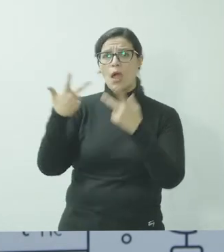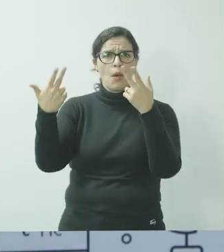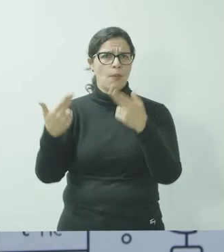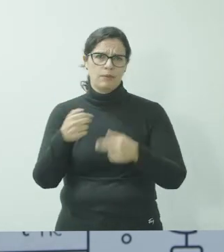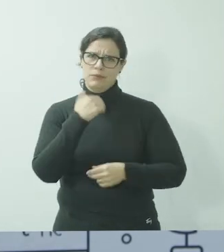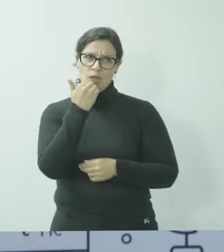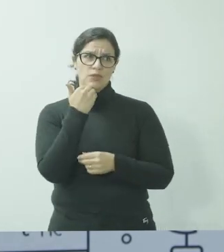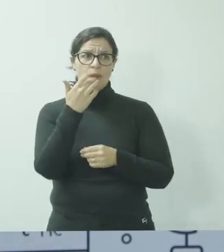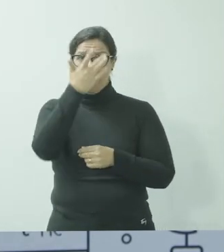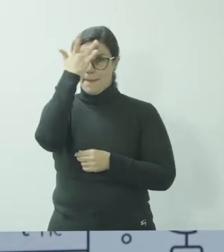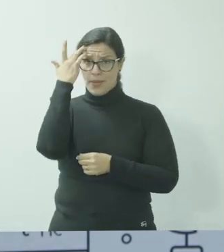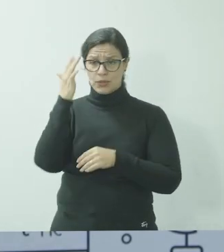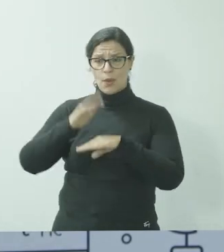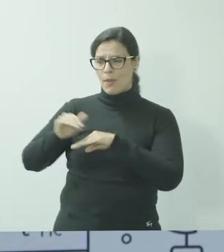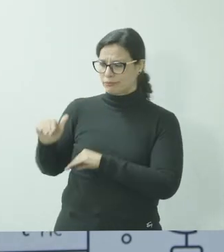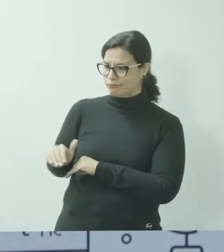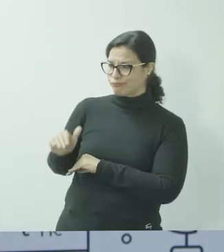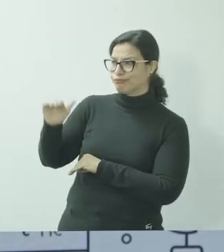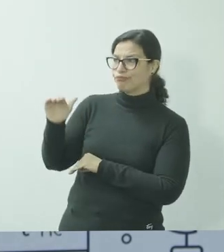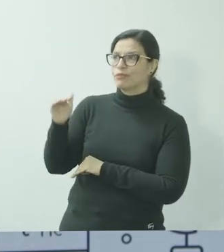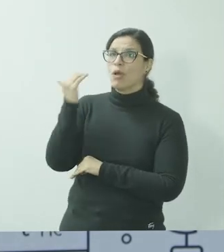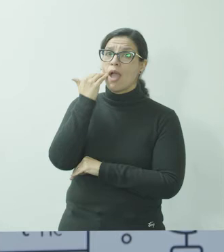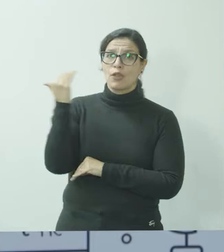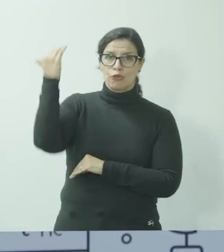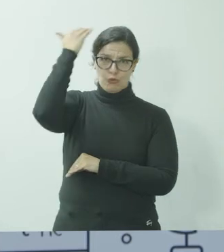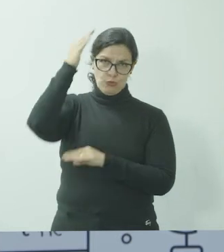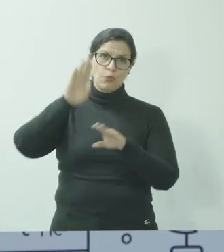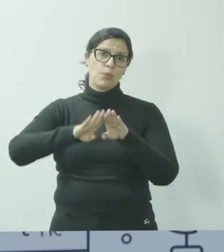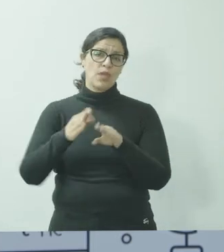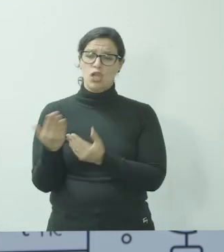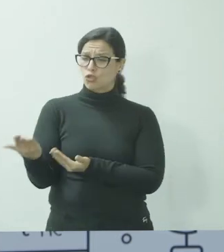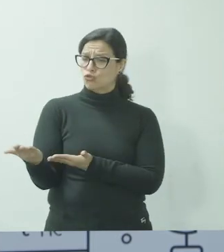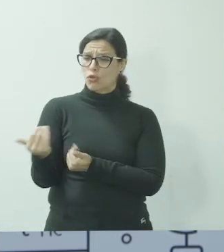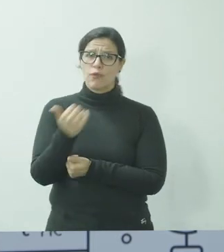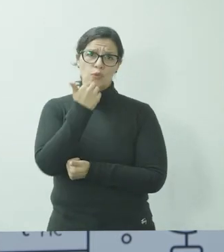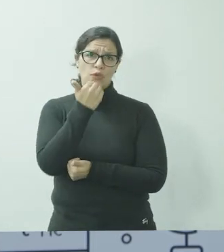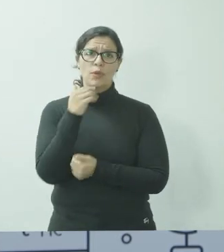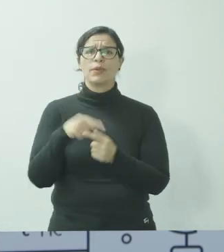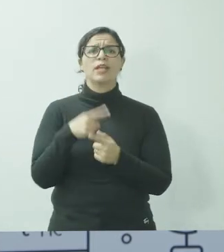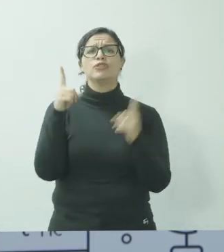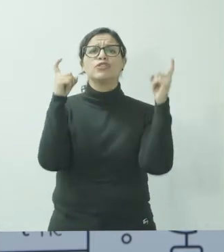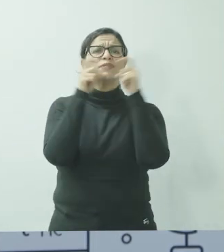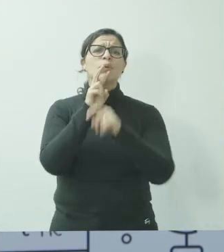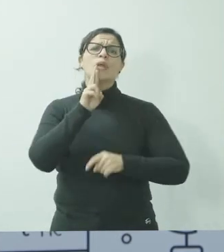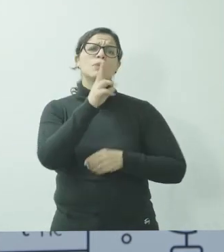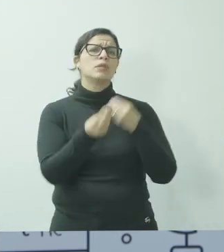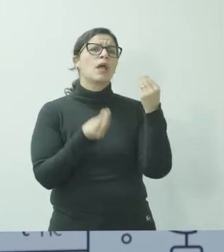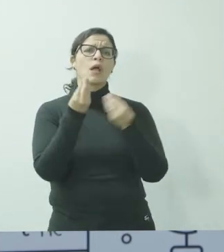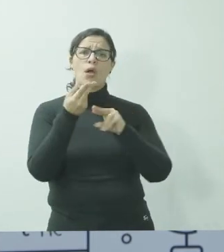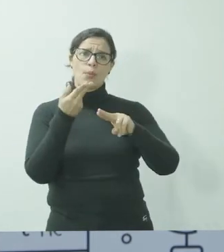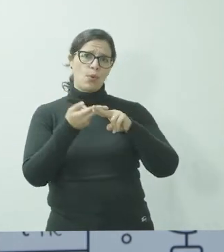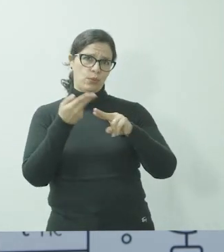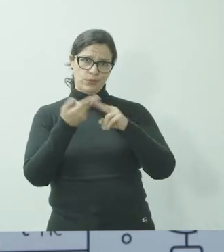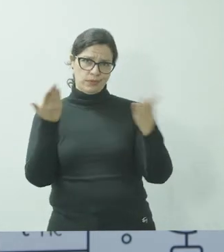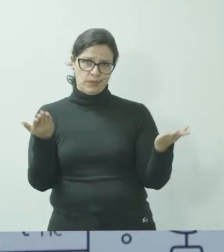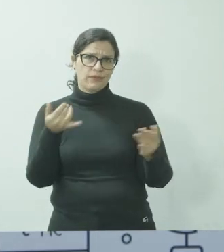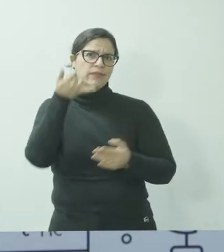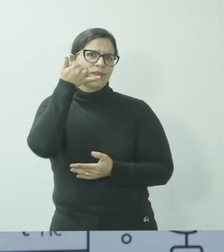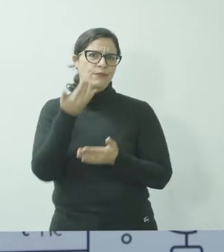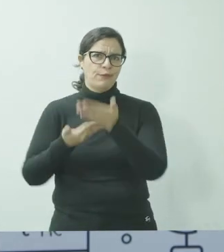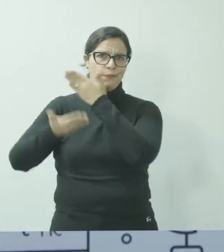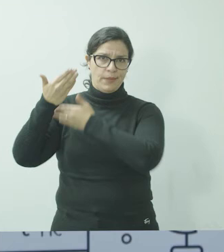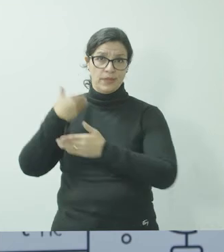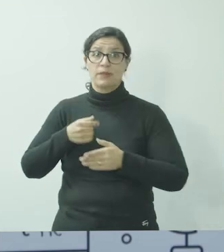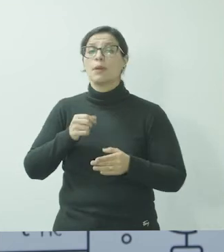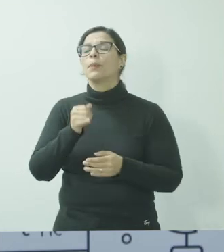que a sua ou uma pessoa mais nova que você porque vai ser muito difícil dela responder essa pergunta então se você